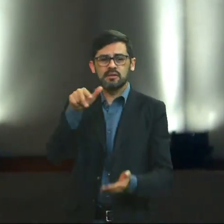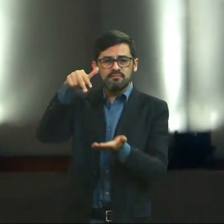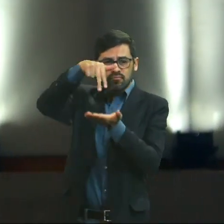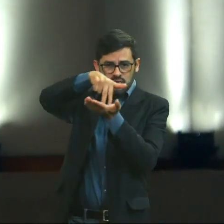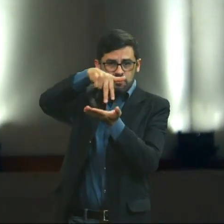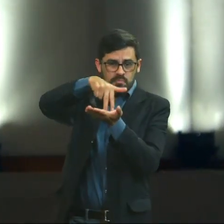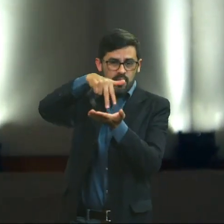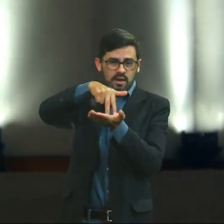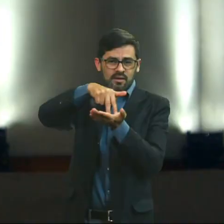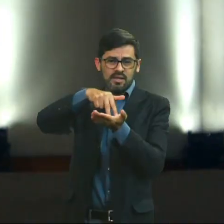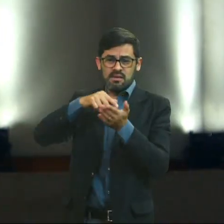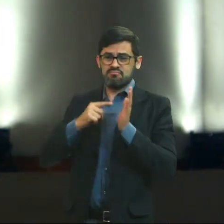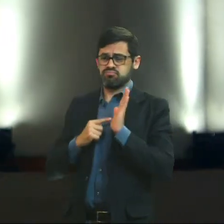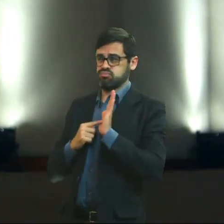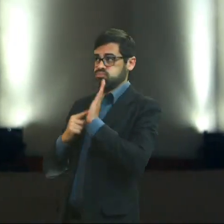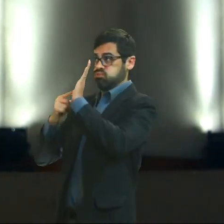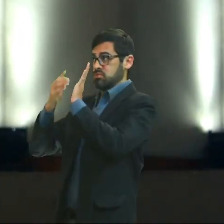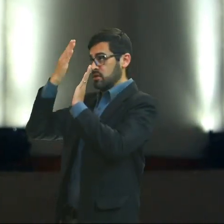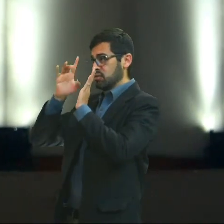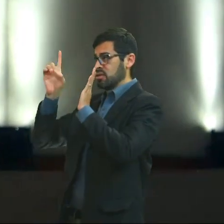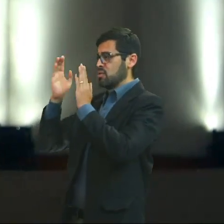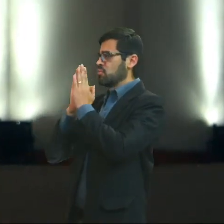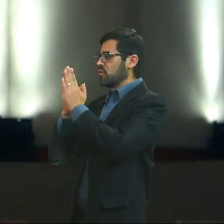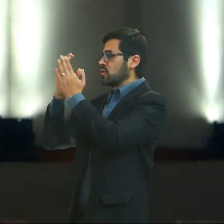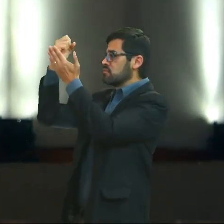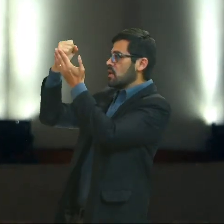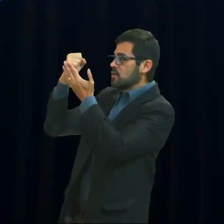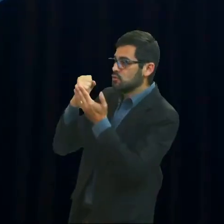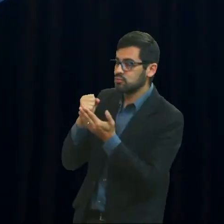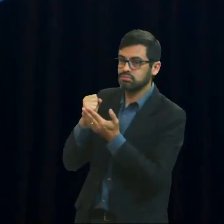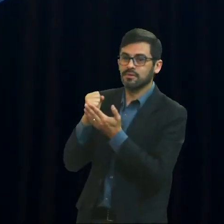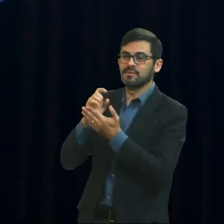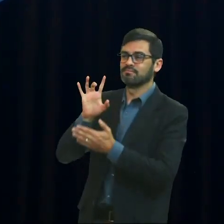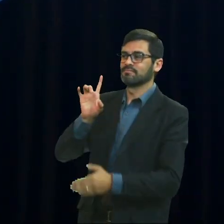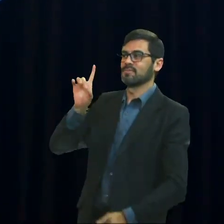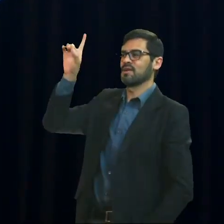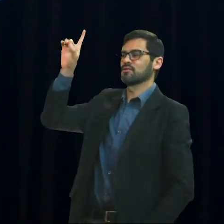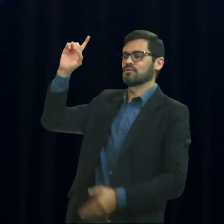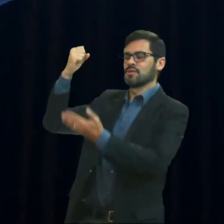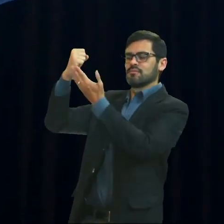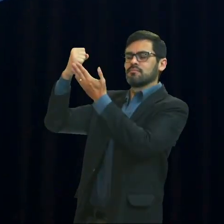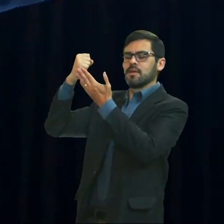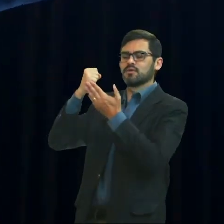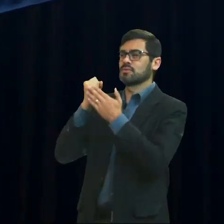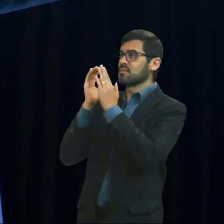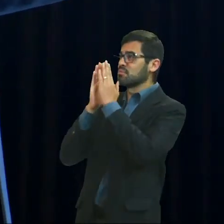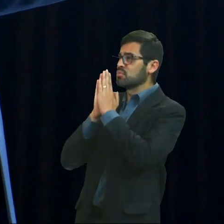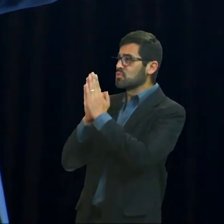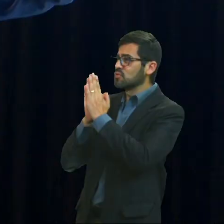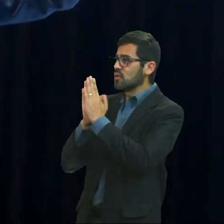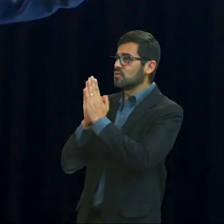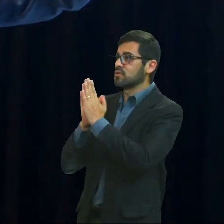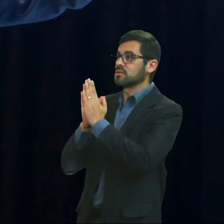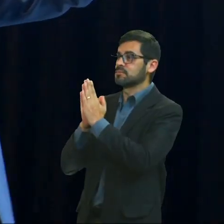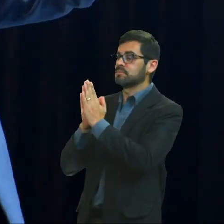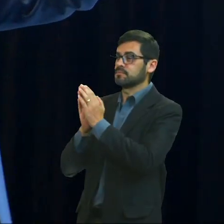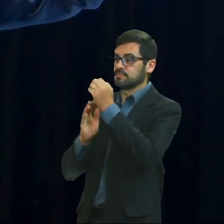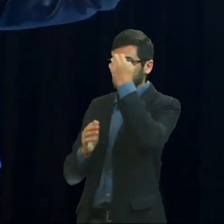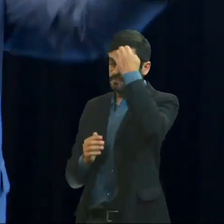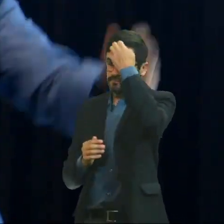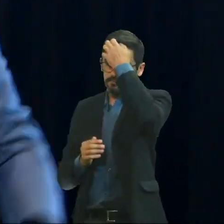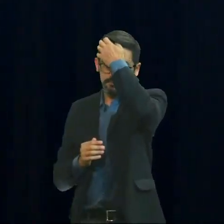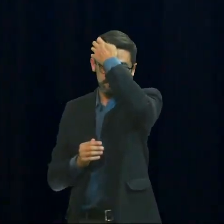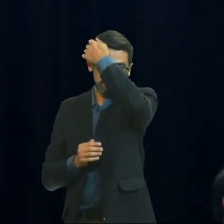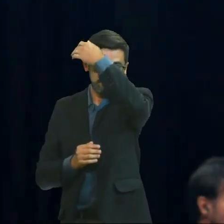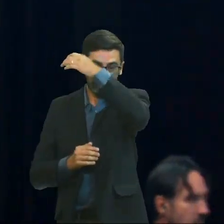lugar, se apresente, fale: Deus, me ajuda, me ajuda, me ajuda, me ajuda.